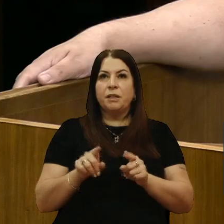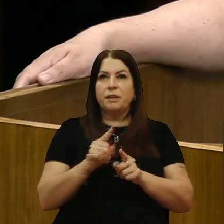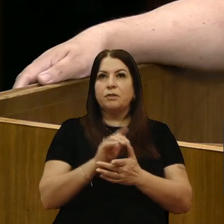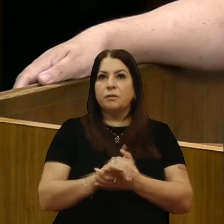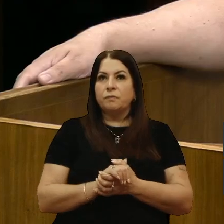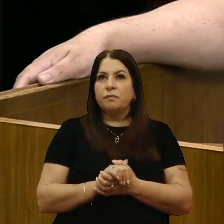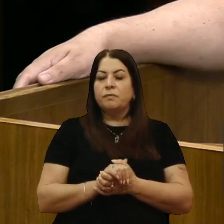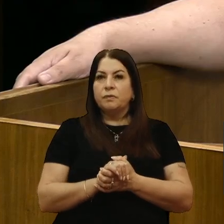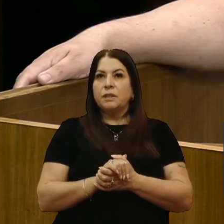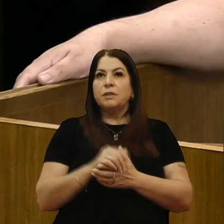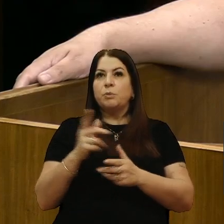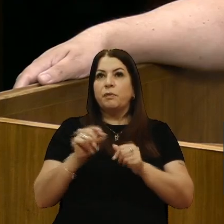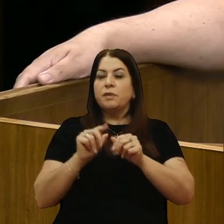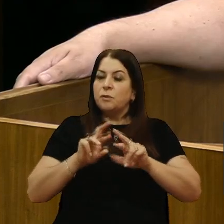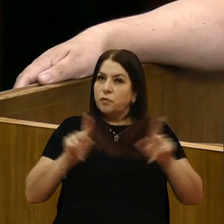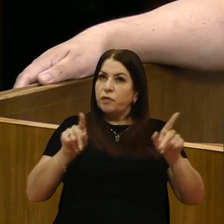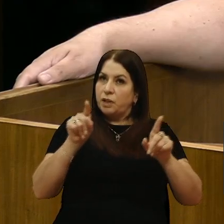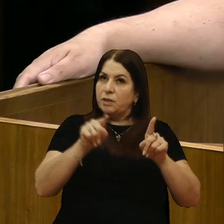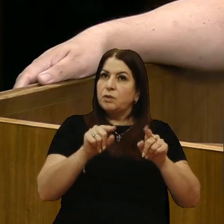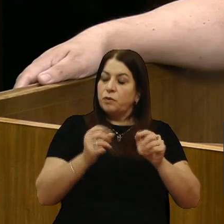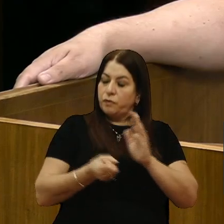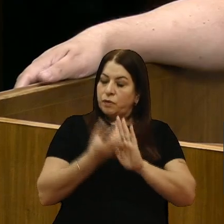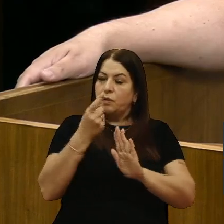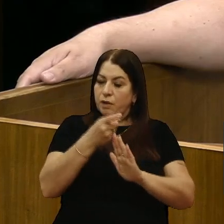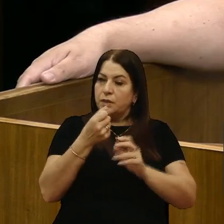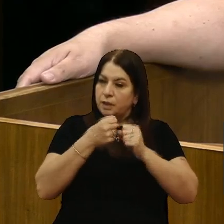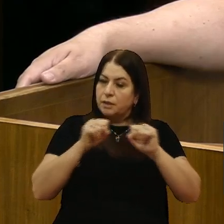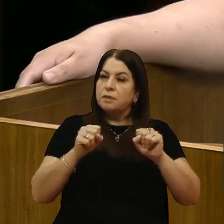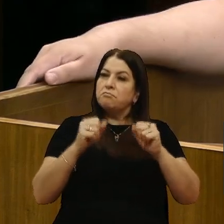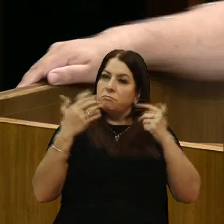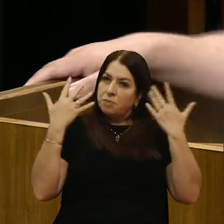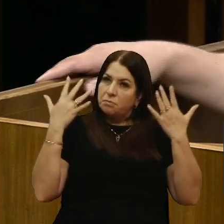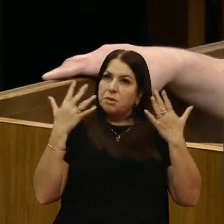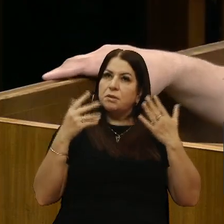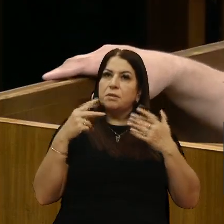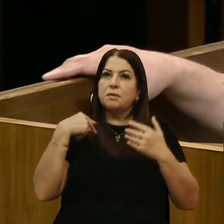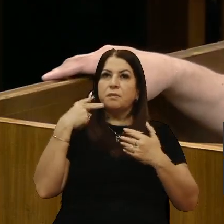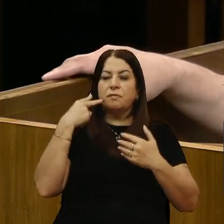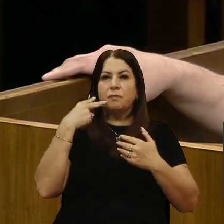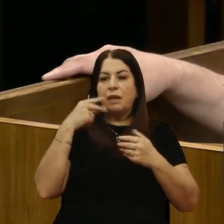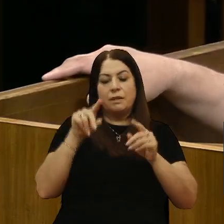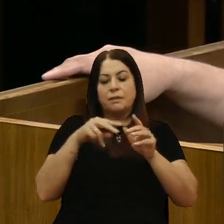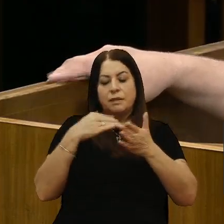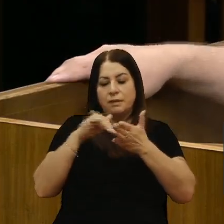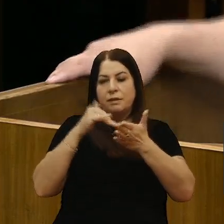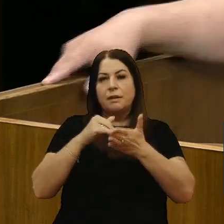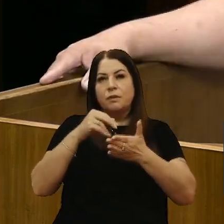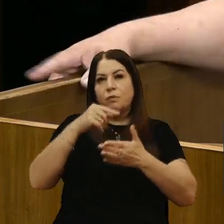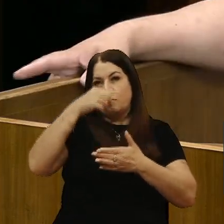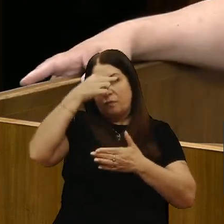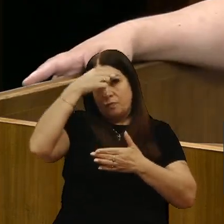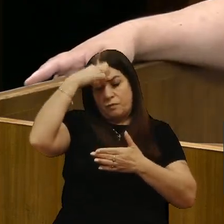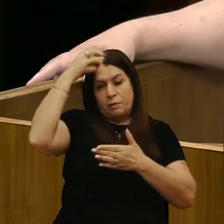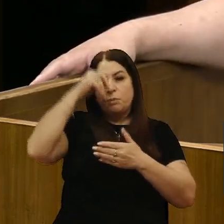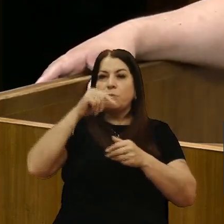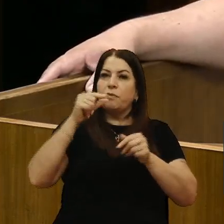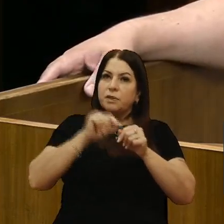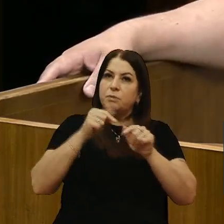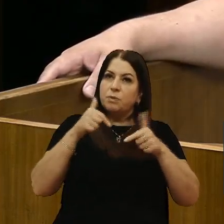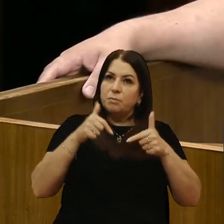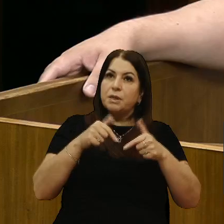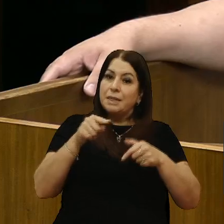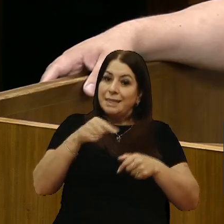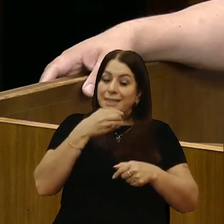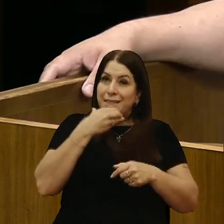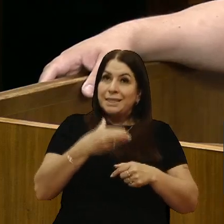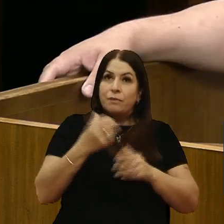essa secretaria está fazendo a diferença quando ela foi criada. Então, parabéns ao secretário Weber pelo que ele está fazendo aí para a cidade, e esse Natal